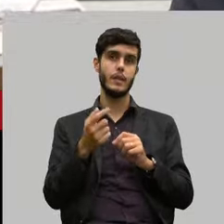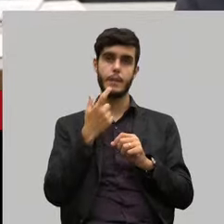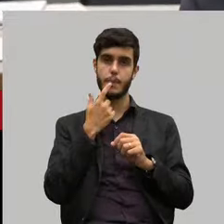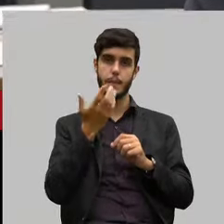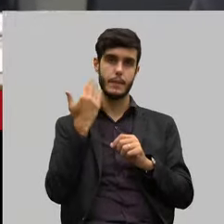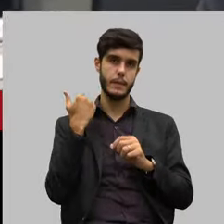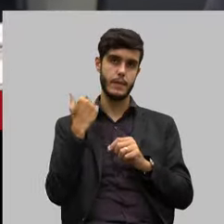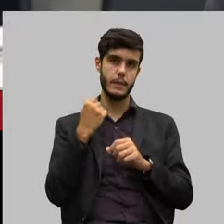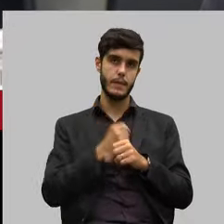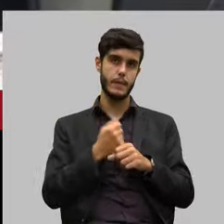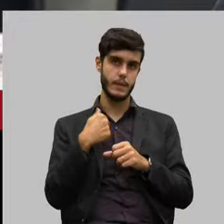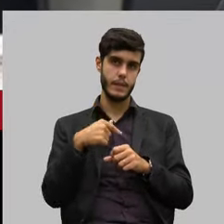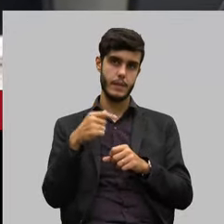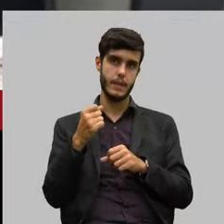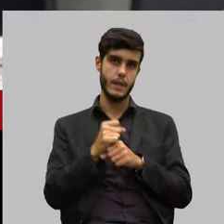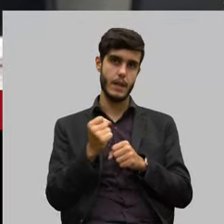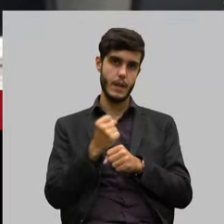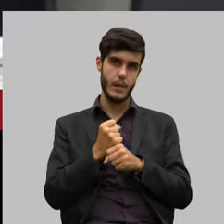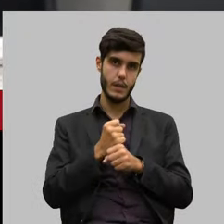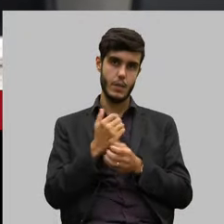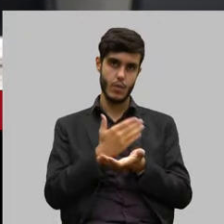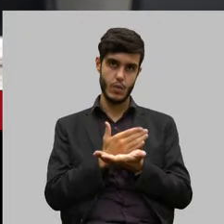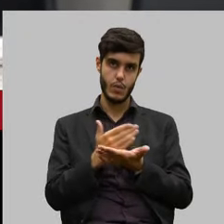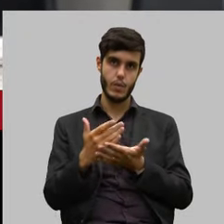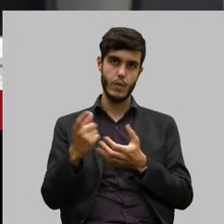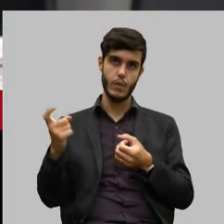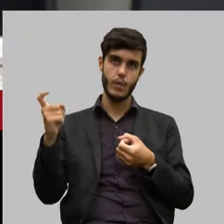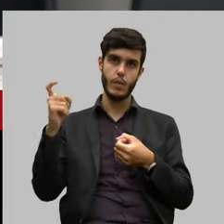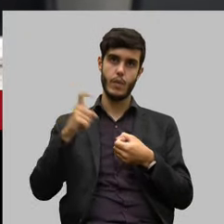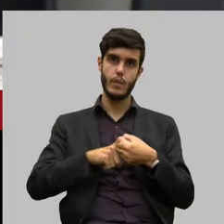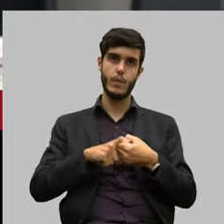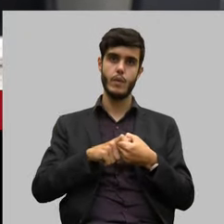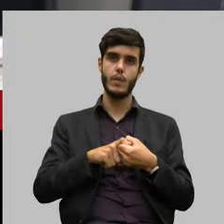fal Memória foi o início desse ano que a gente voltou deu